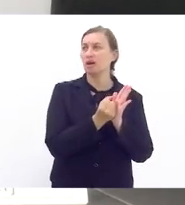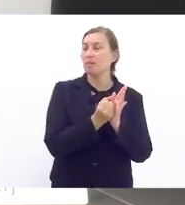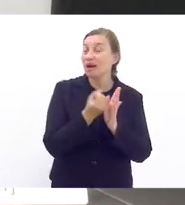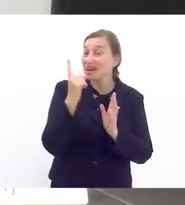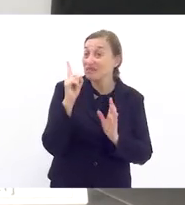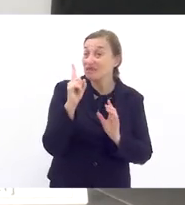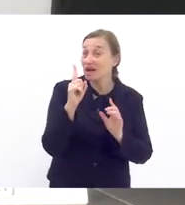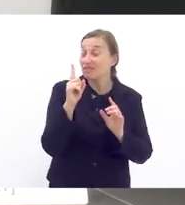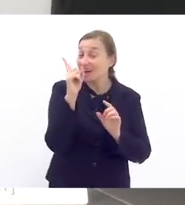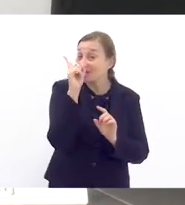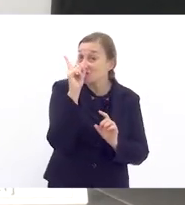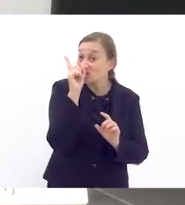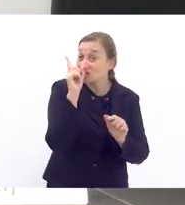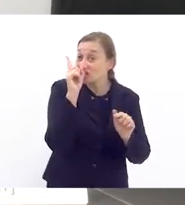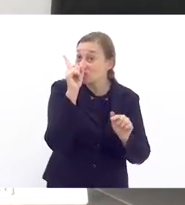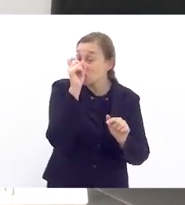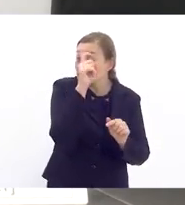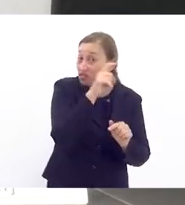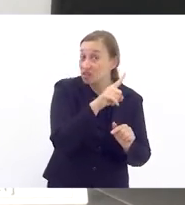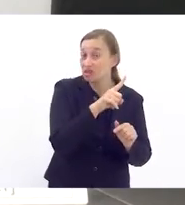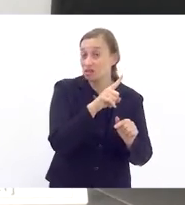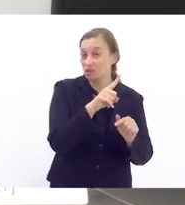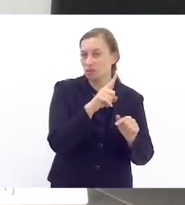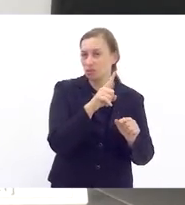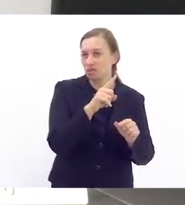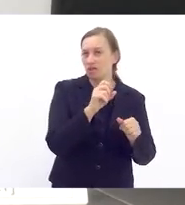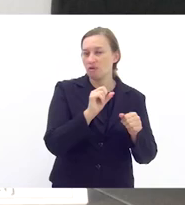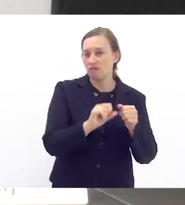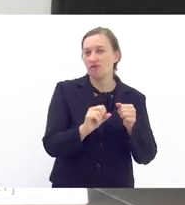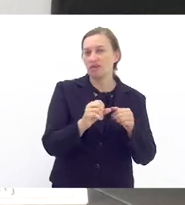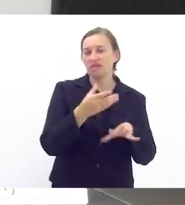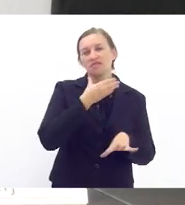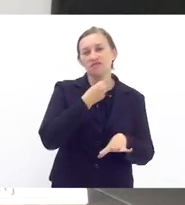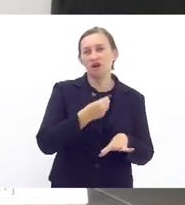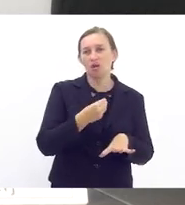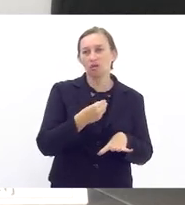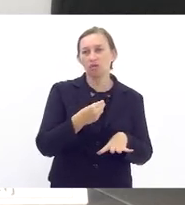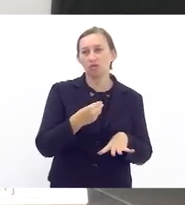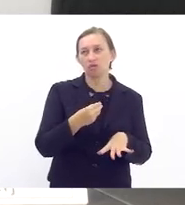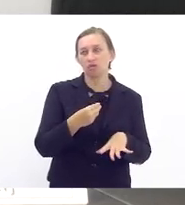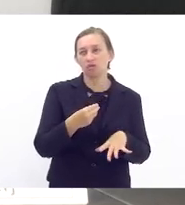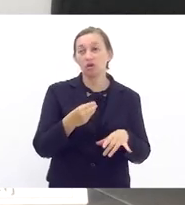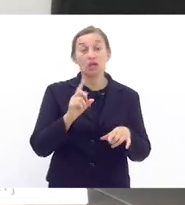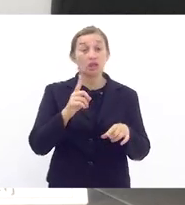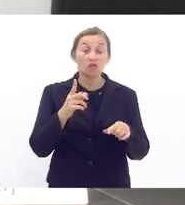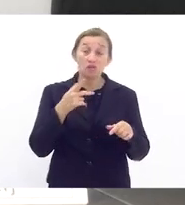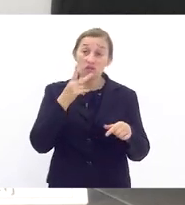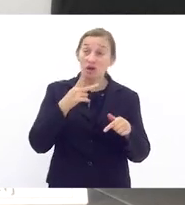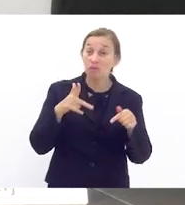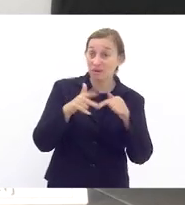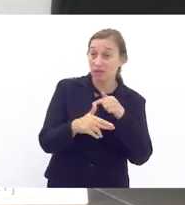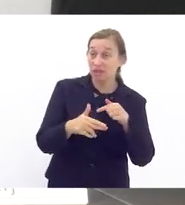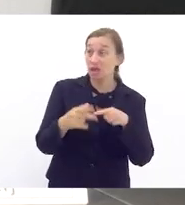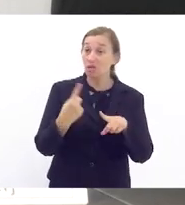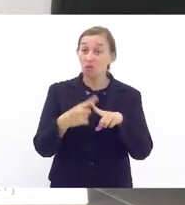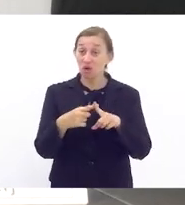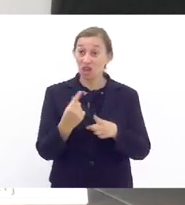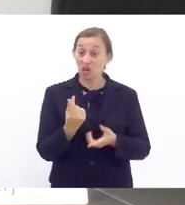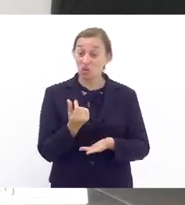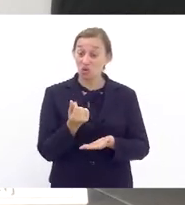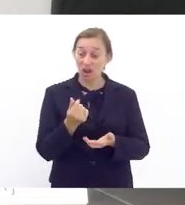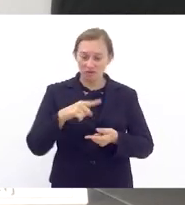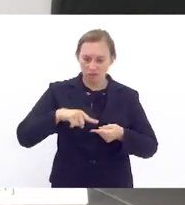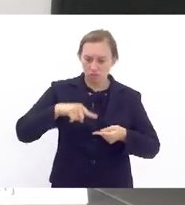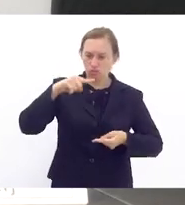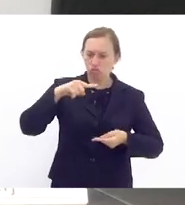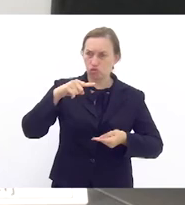dificultar, não estou falando para impedir, para dificultar. E um selo, talvez uma coisa colada, todo mundo vai falar que vai aumentar o custo, mas o custo já é caro de uma garrafa daquela. Você compra uma garrafinha